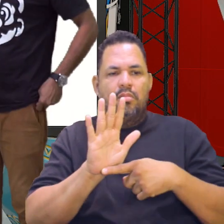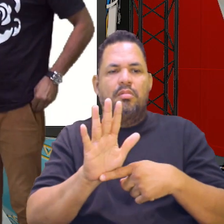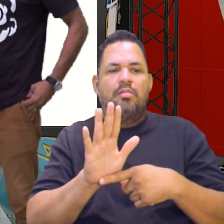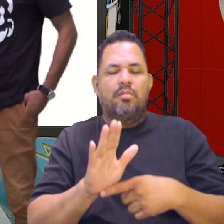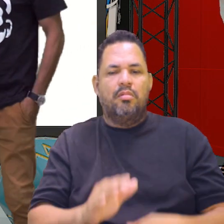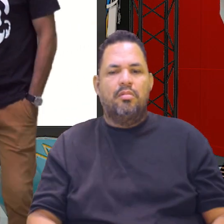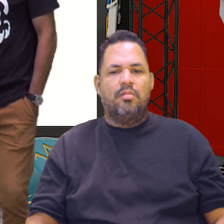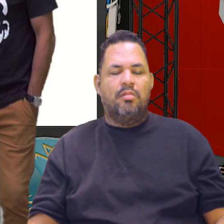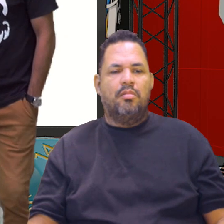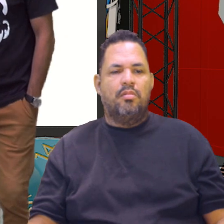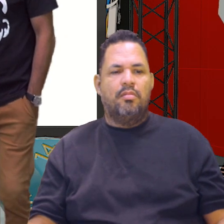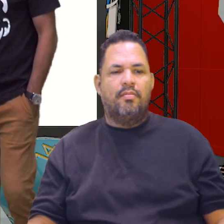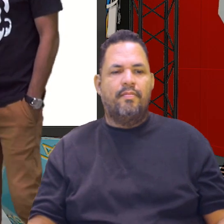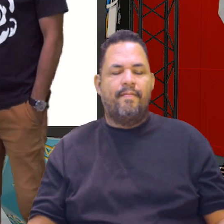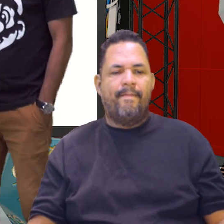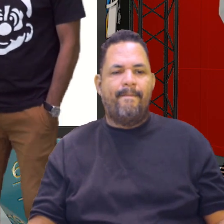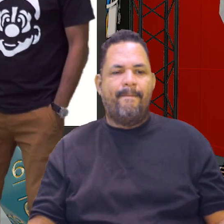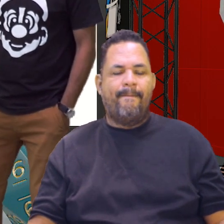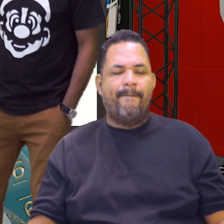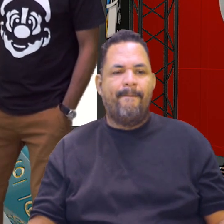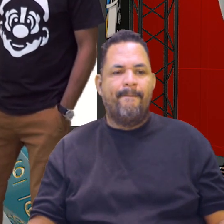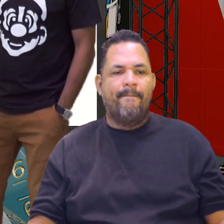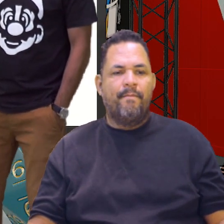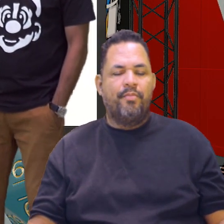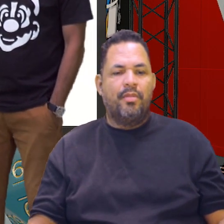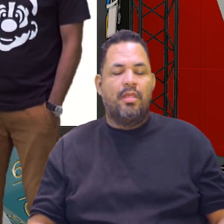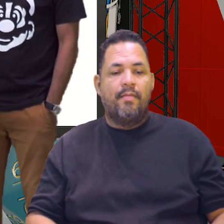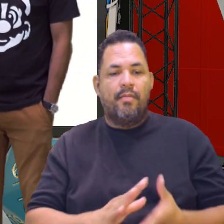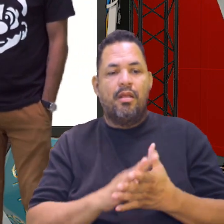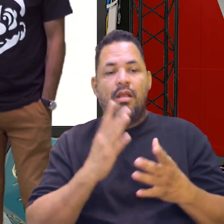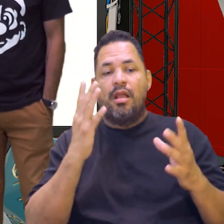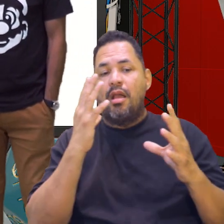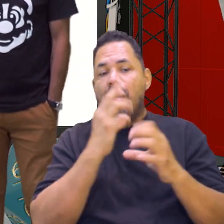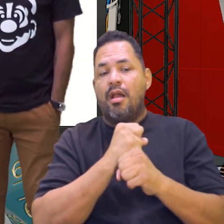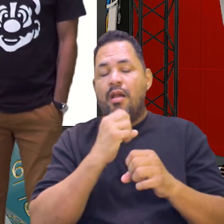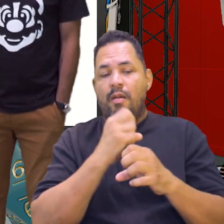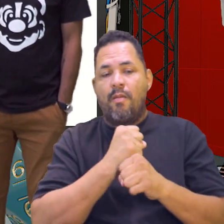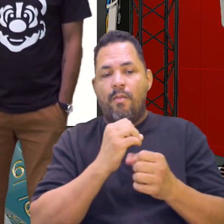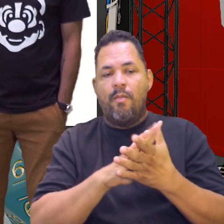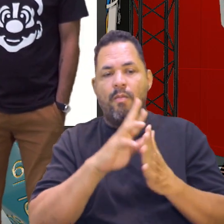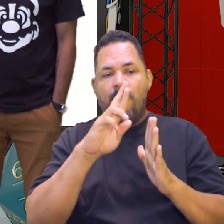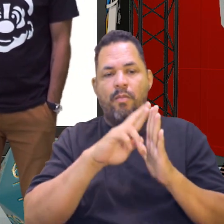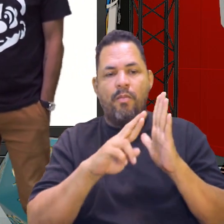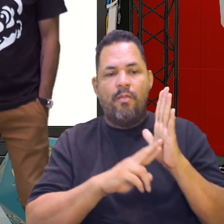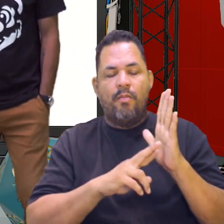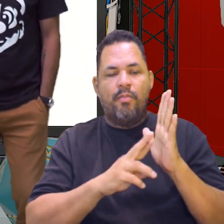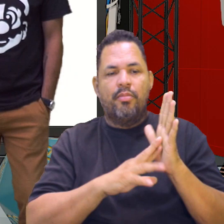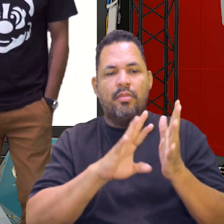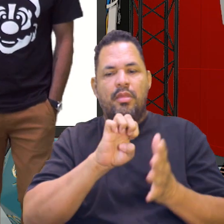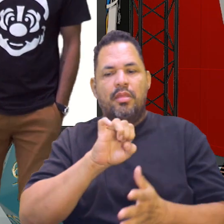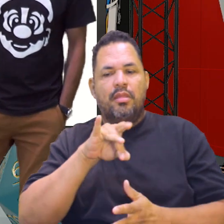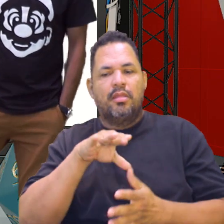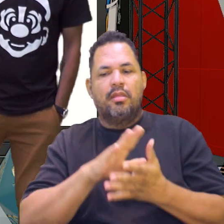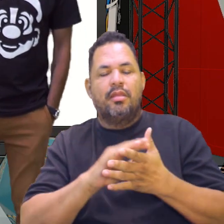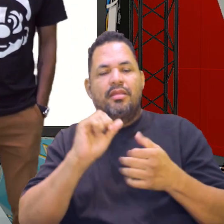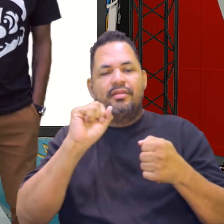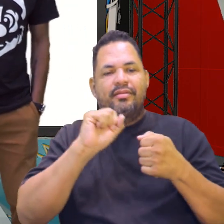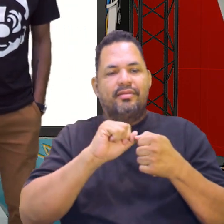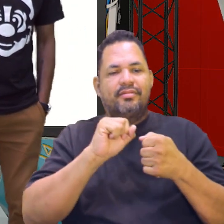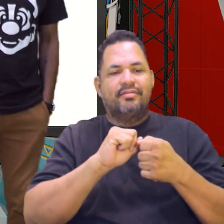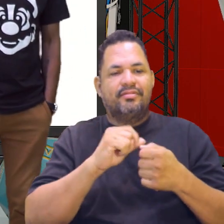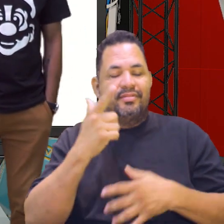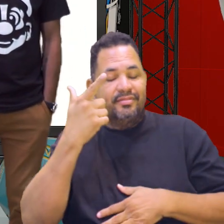bem simples também. E o melhor é que essa equação para achar a área do triângulo vai usar regra de Sarri. Eu faço agora.